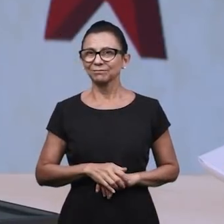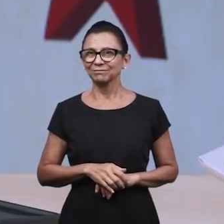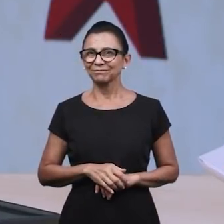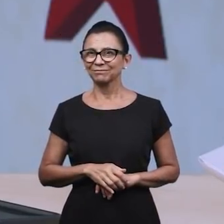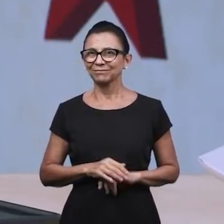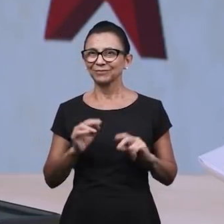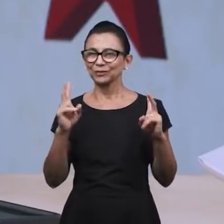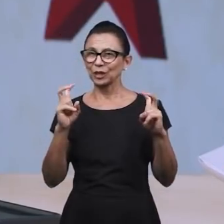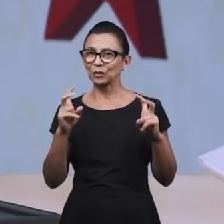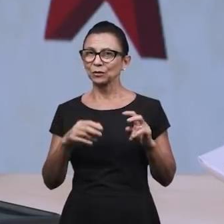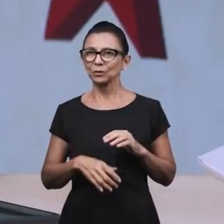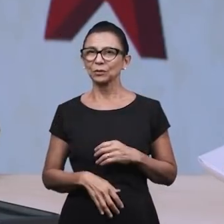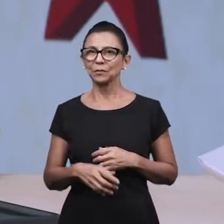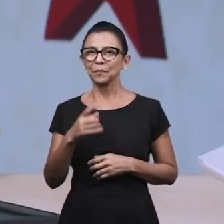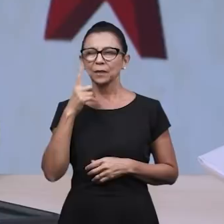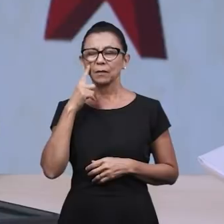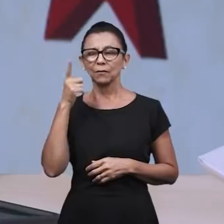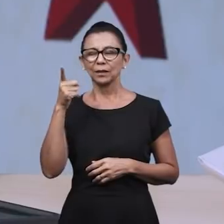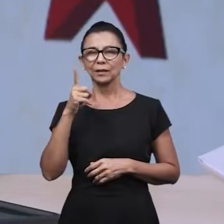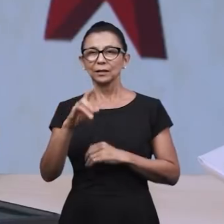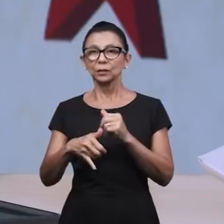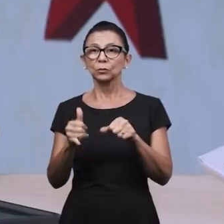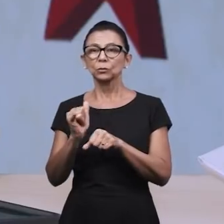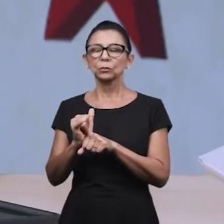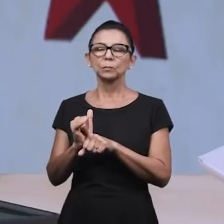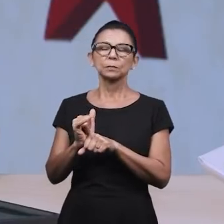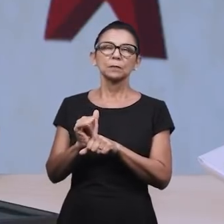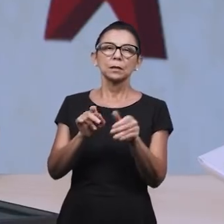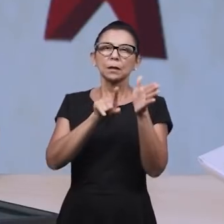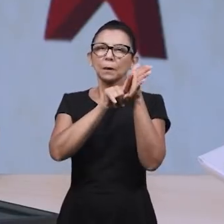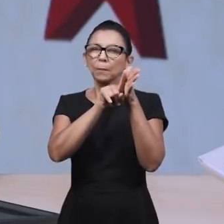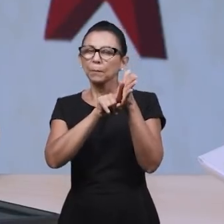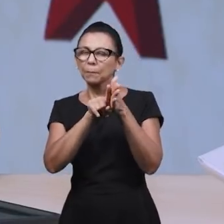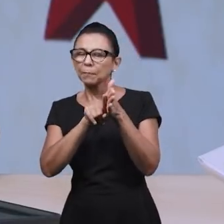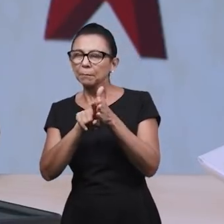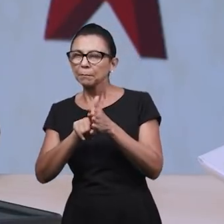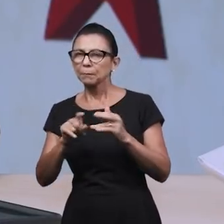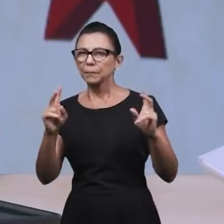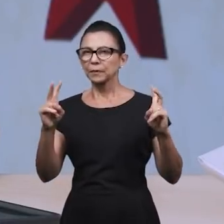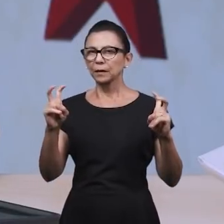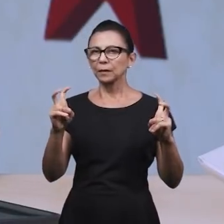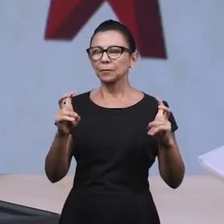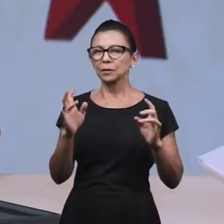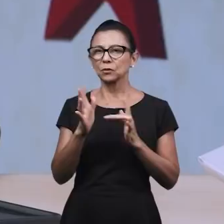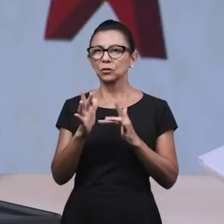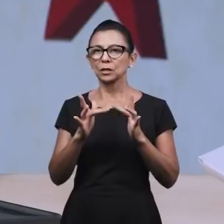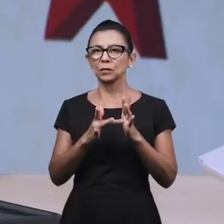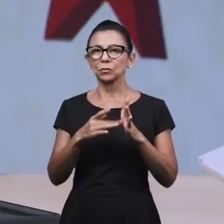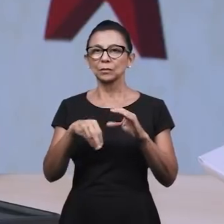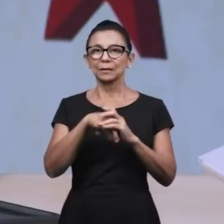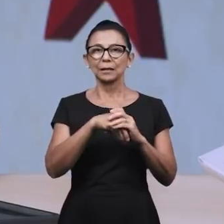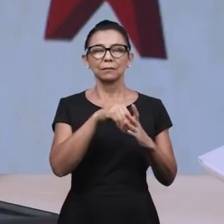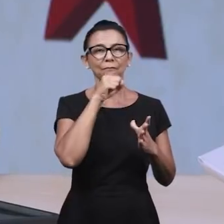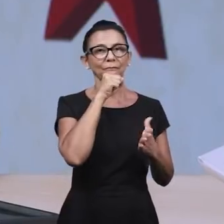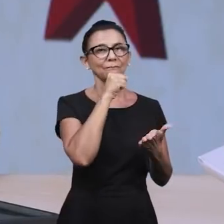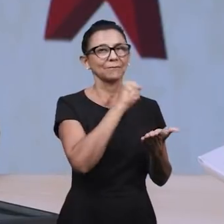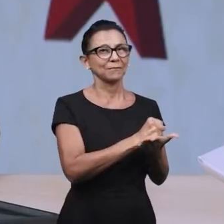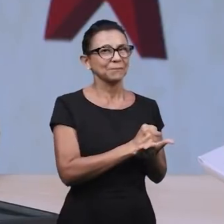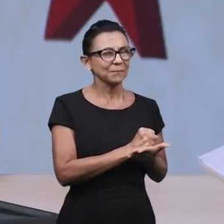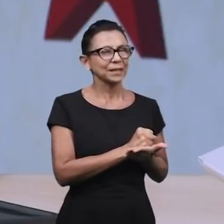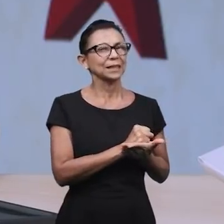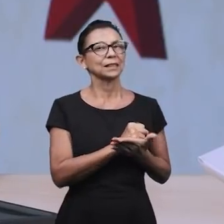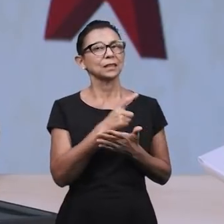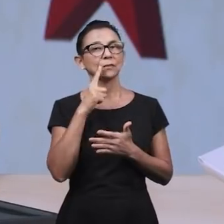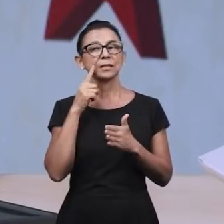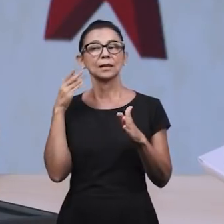no canal da Igreja Cristã Maranata no YouTube, procura lá Conversas Bíblicas, procura pelo tema Jesus no Velho Testamento e